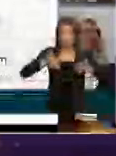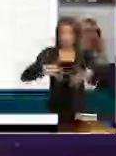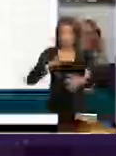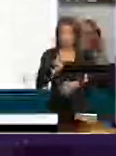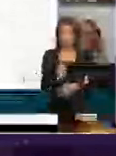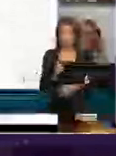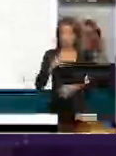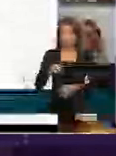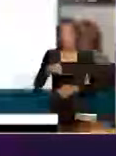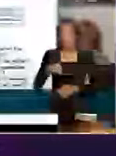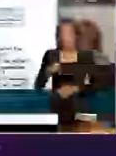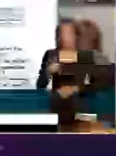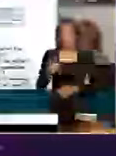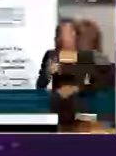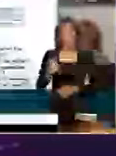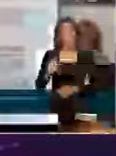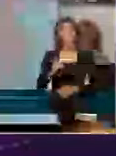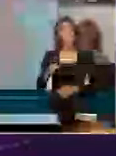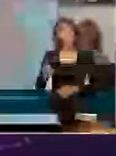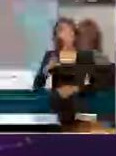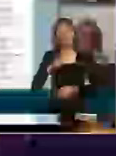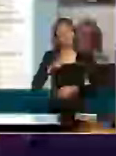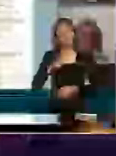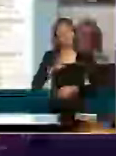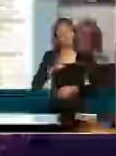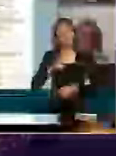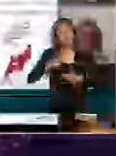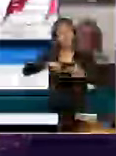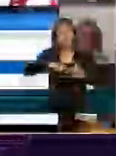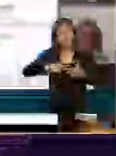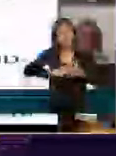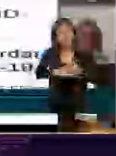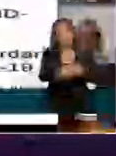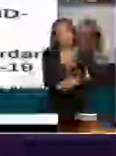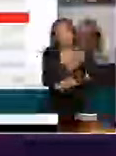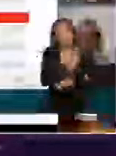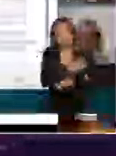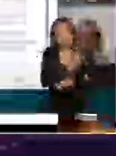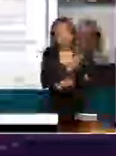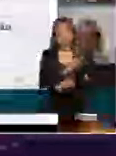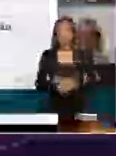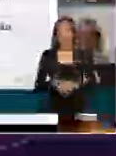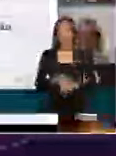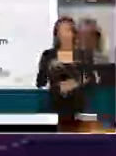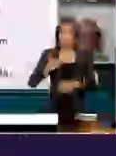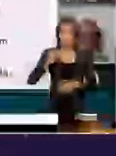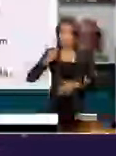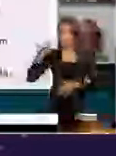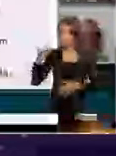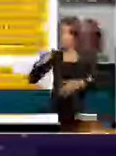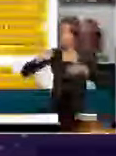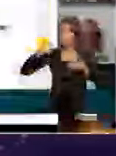uma miocardite, mas eu gostaria de relembrar aos colegas que o estudo da Nature foi recentemente retratado e